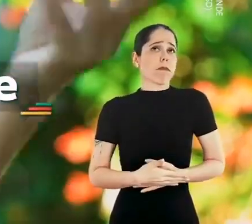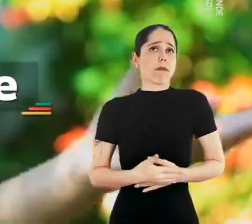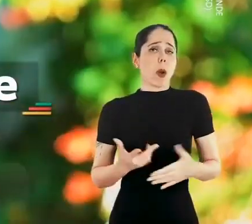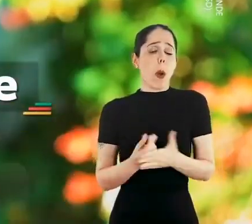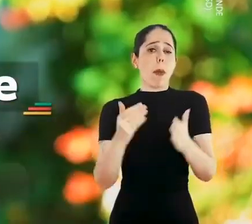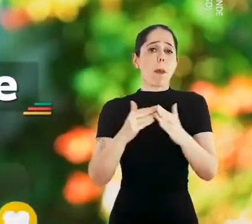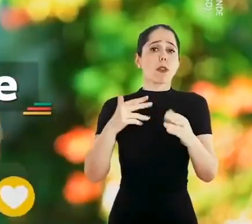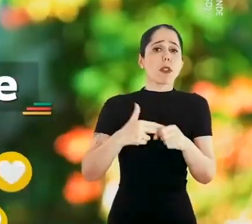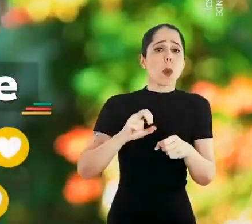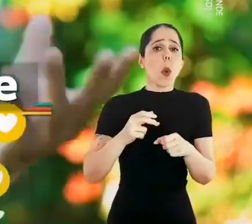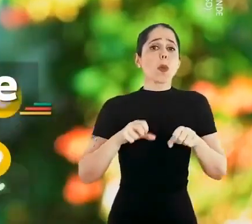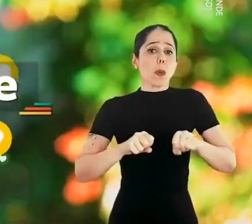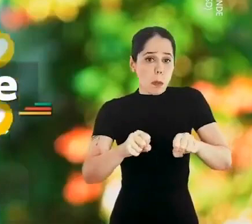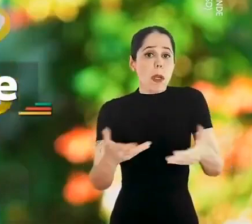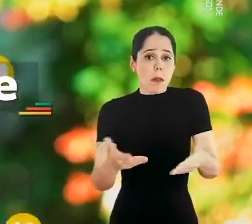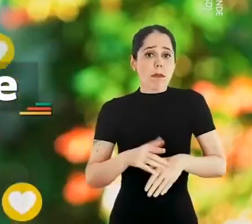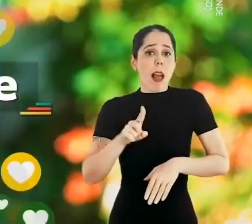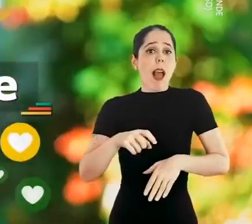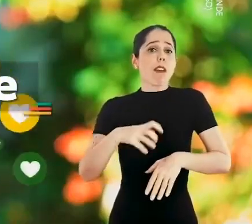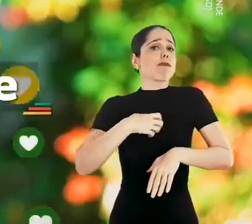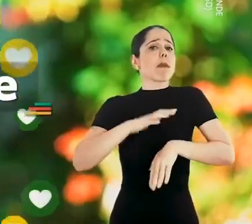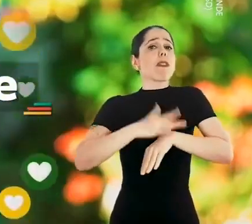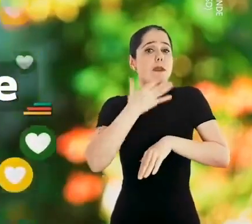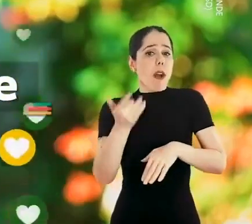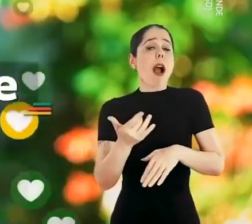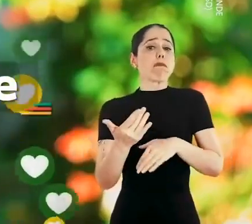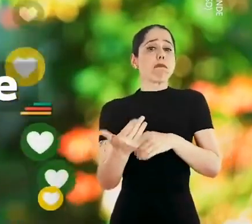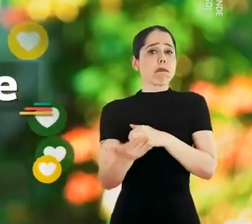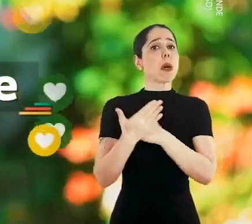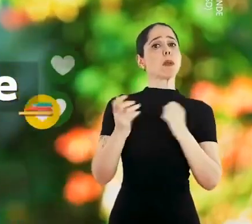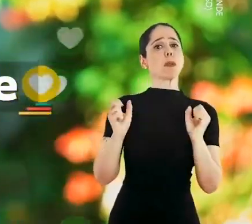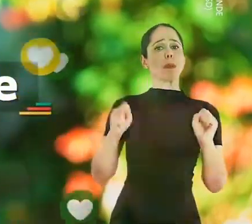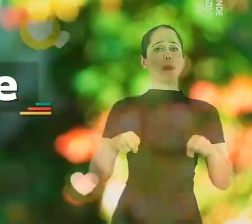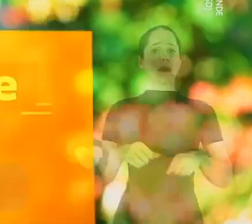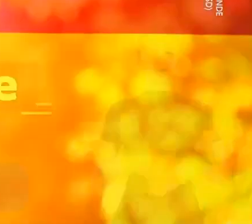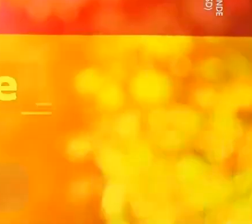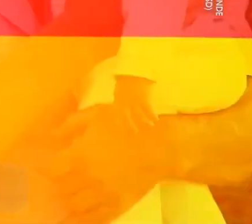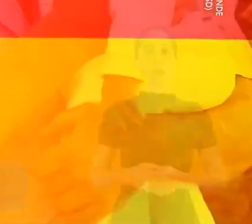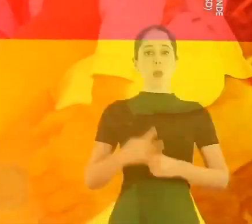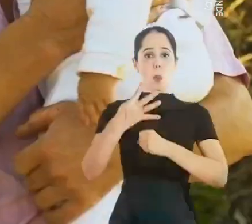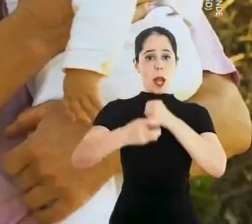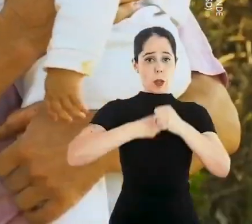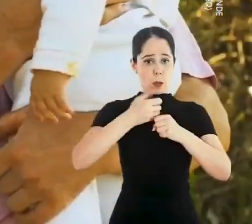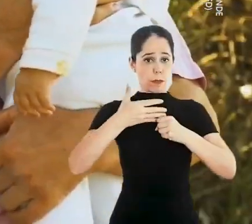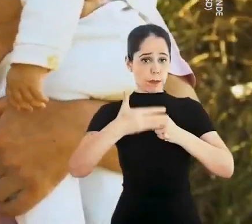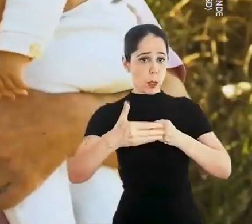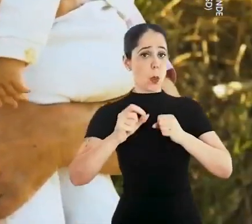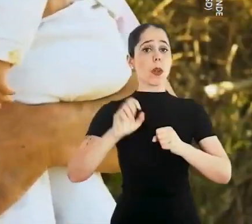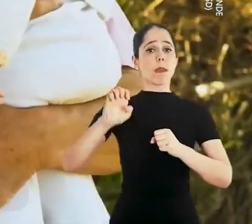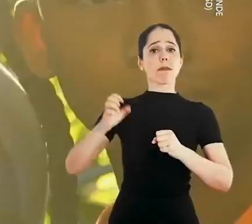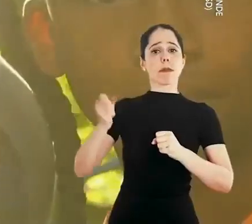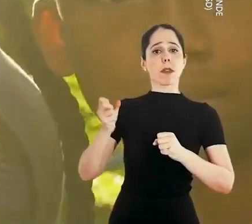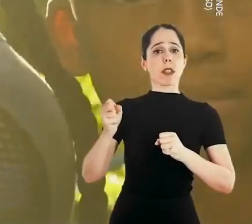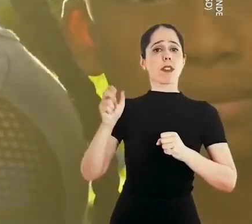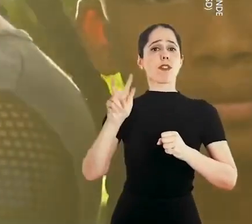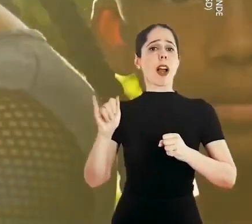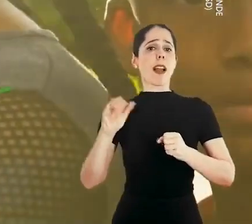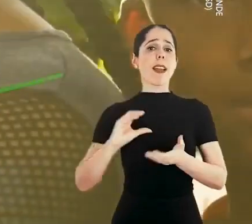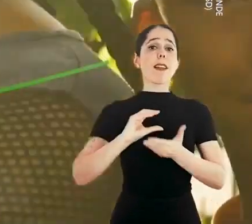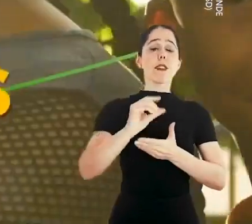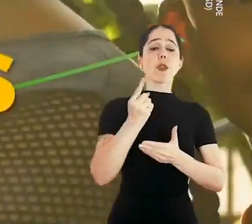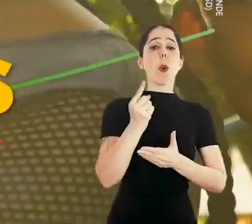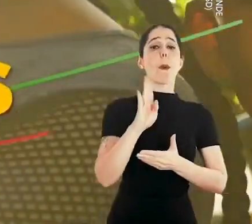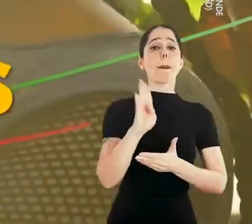num posto de gasolina, um mercado, é uma facilidade enorme. Então, ele veio para me ajudar. Nos próximos 4 anos, Eduardo